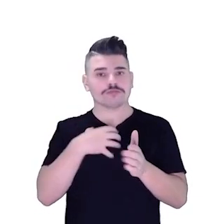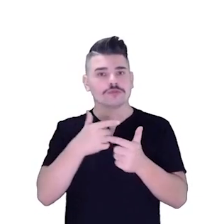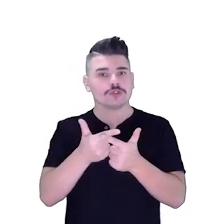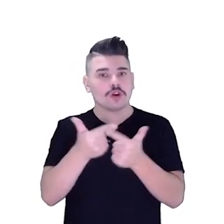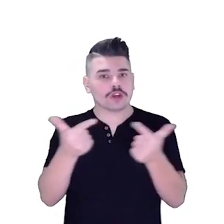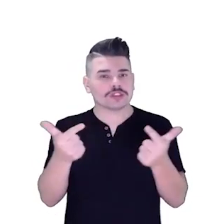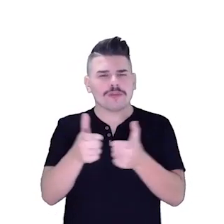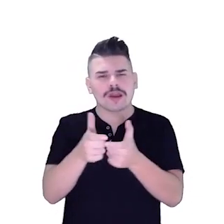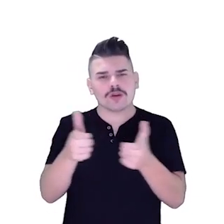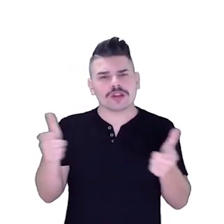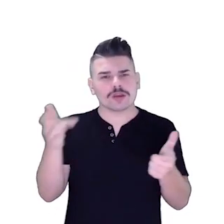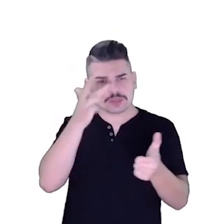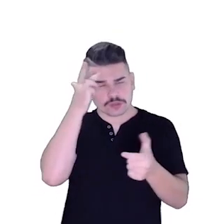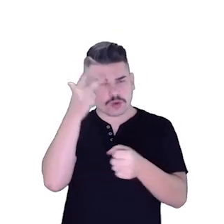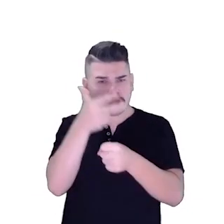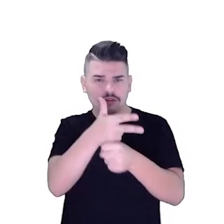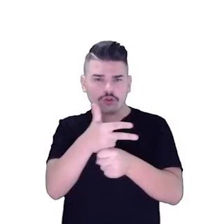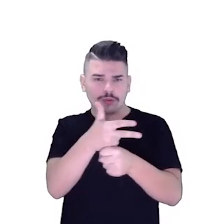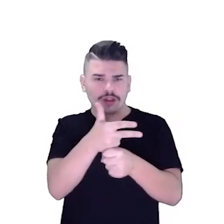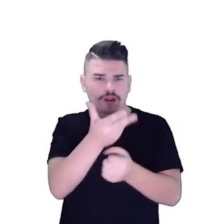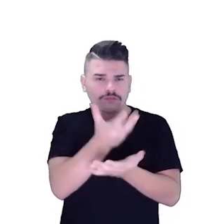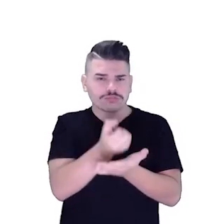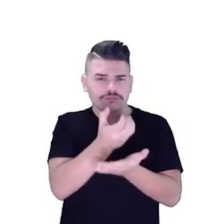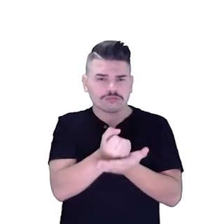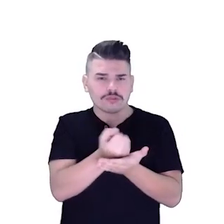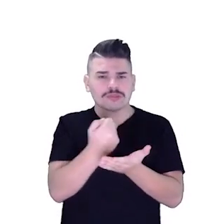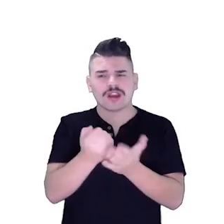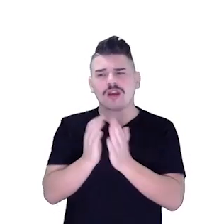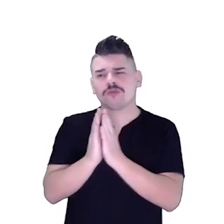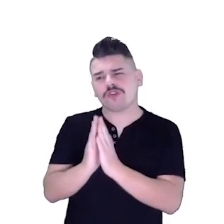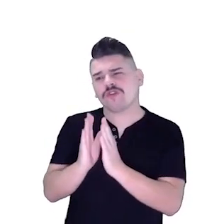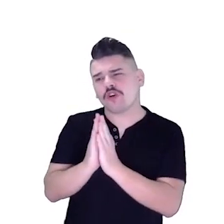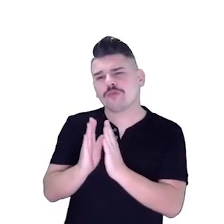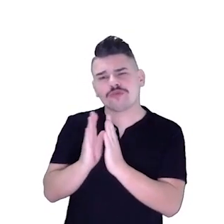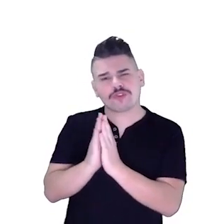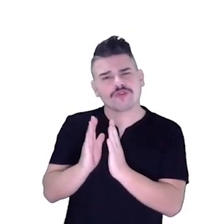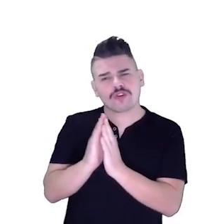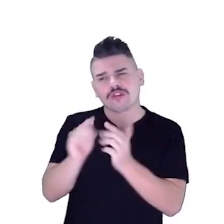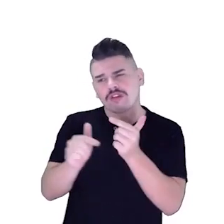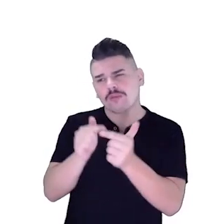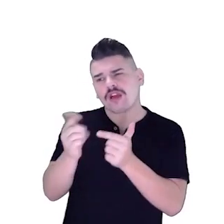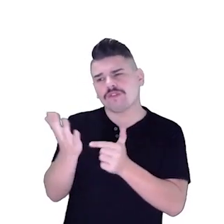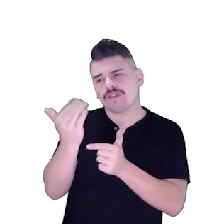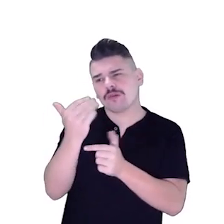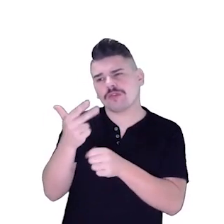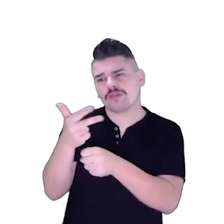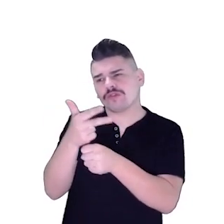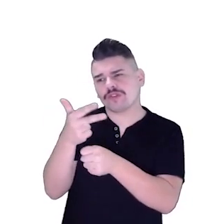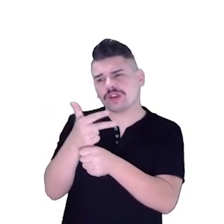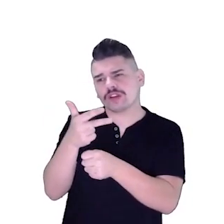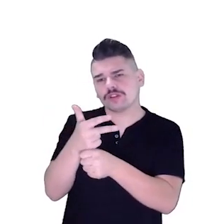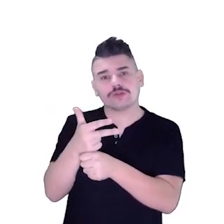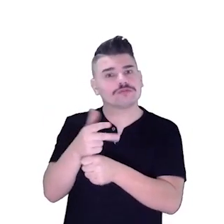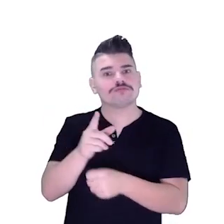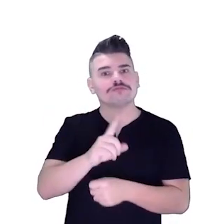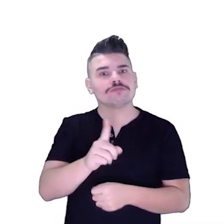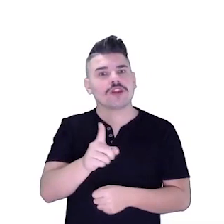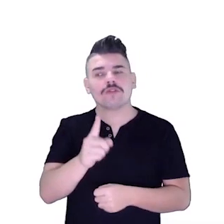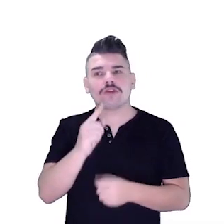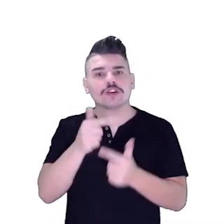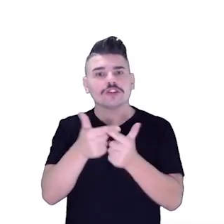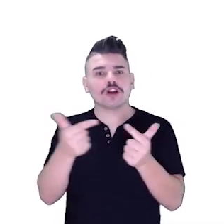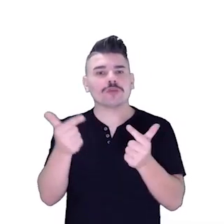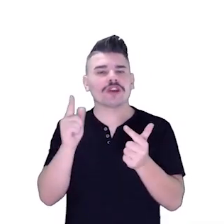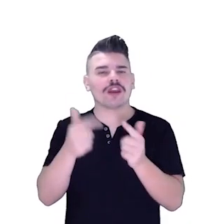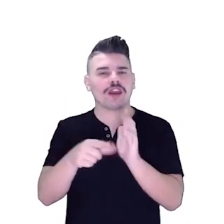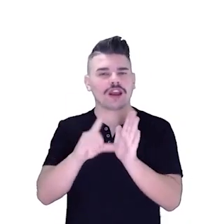posição de muita sorte, porque normalmente o documentarista precisa convencer, né, as pessoas a participarem do filme, mas